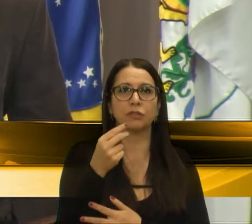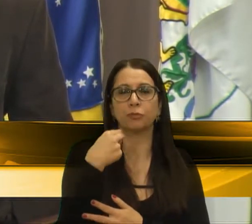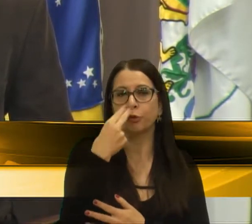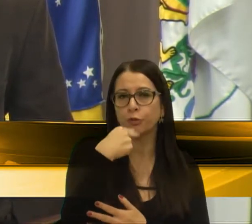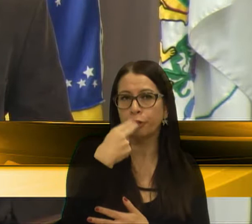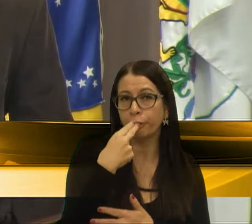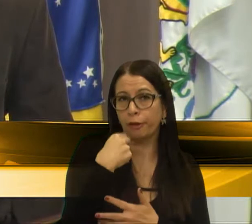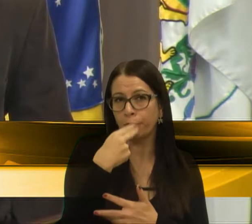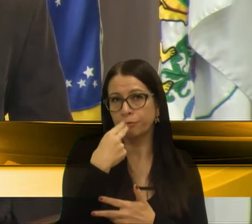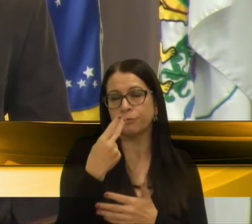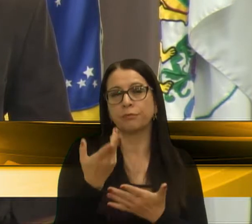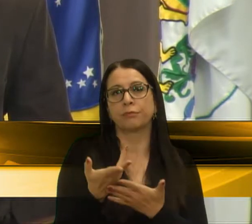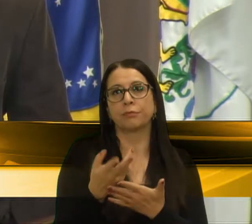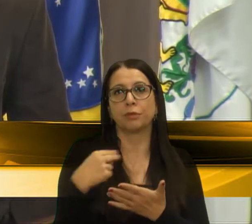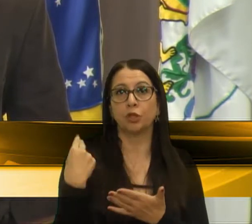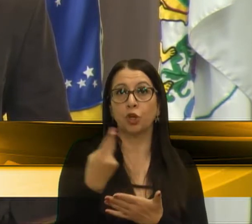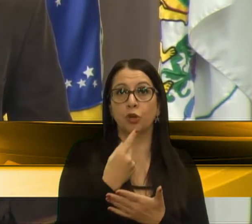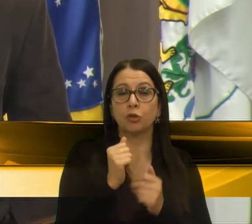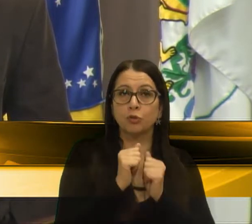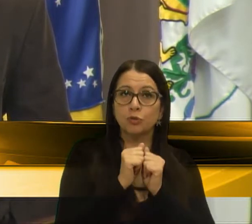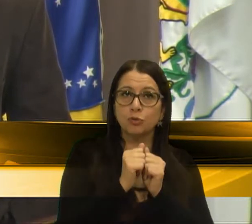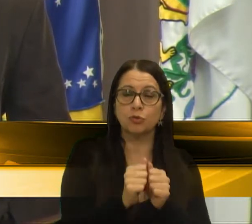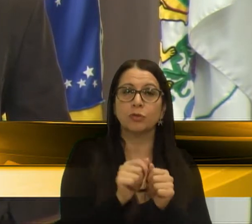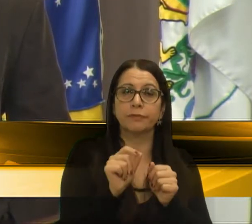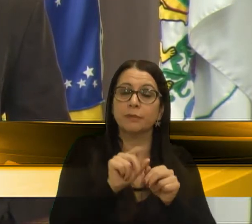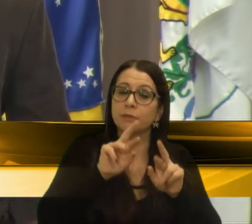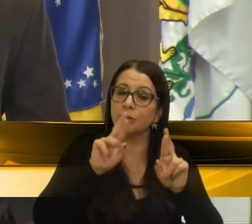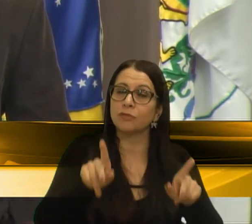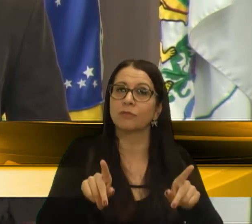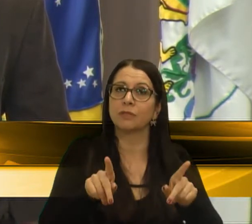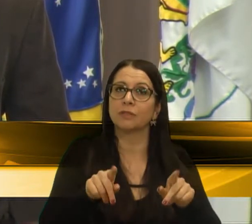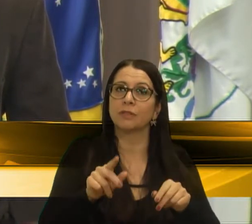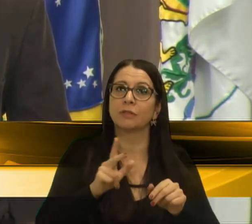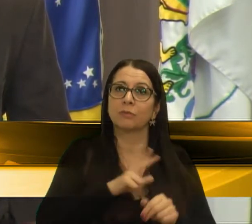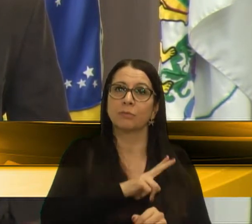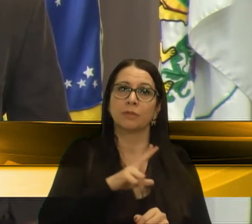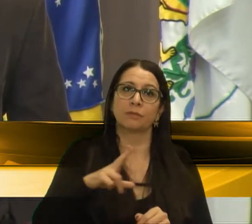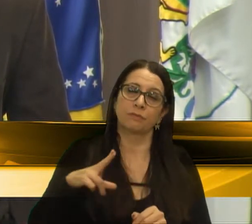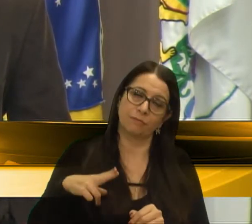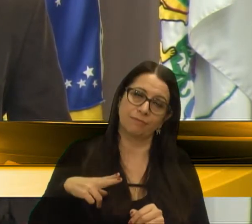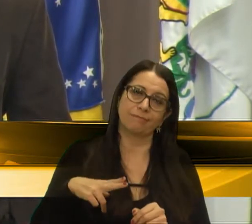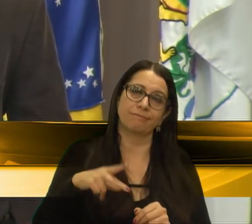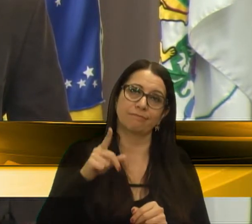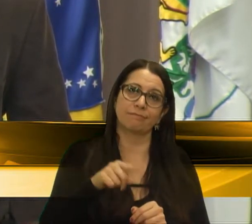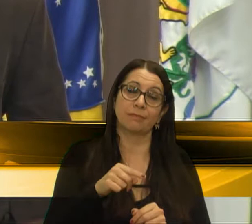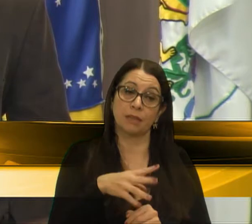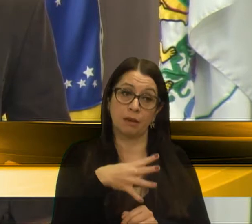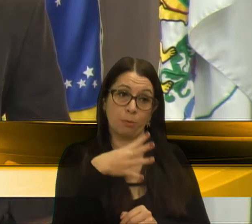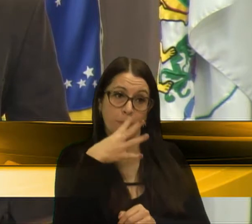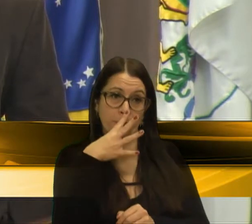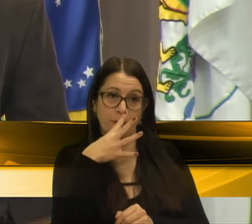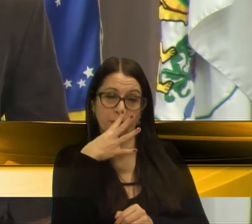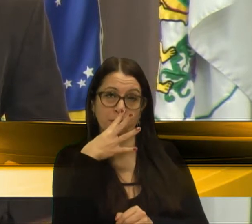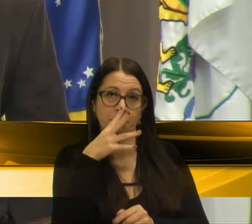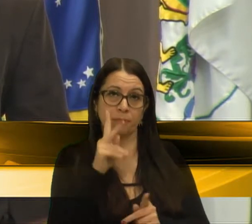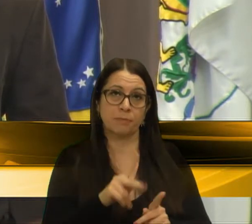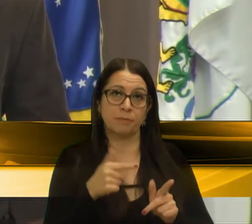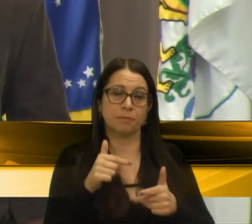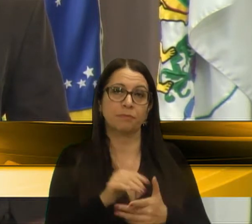nutricionistas, que nós, em conjunto, fazemos a diferença com o paciente. Então, é impressionante a gente que